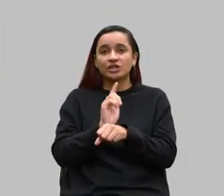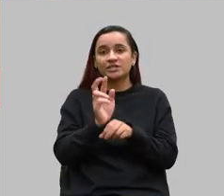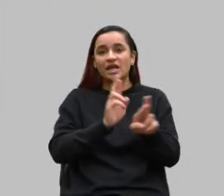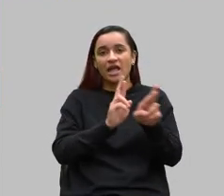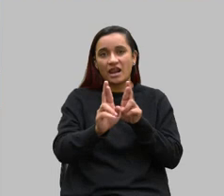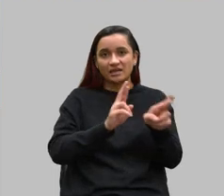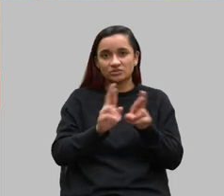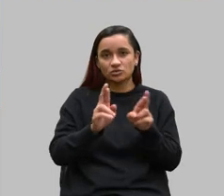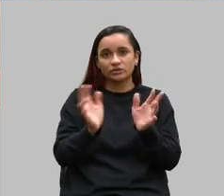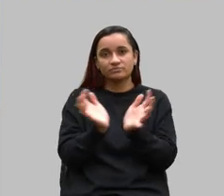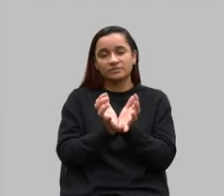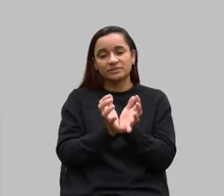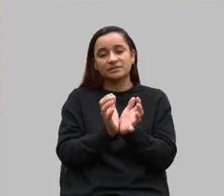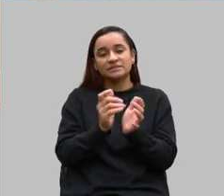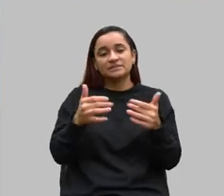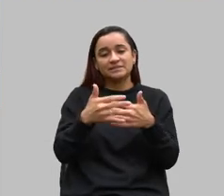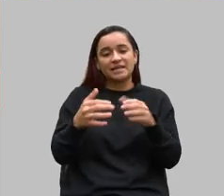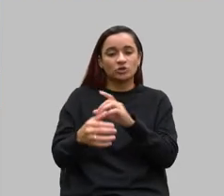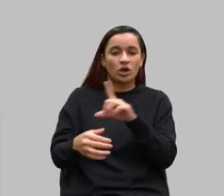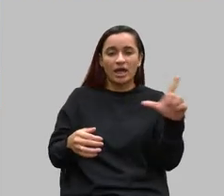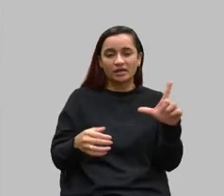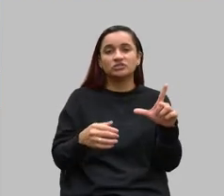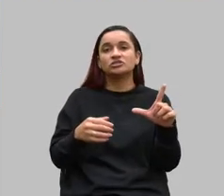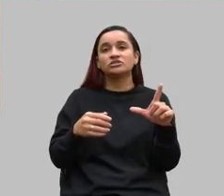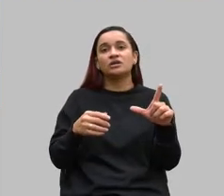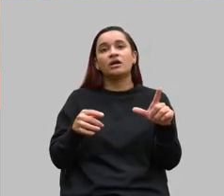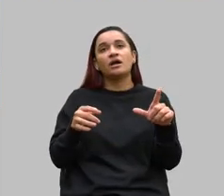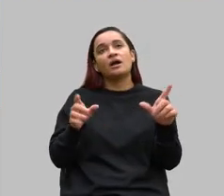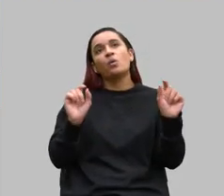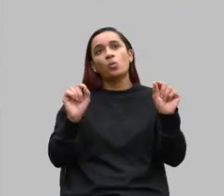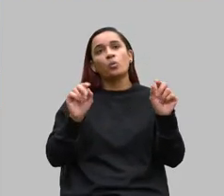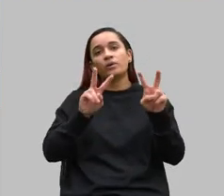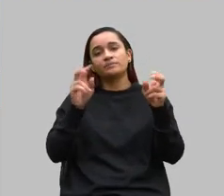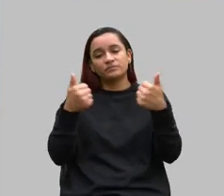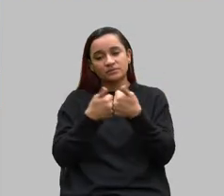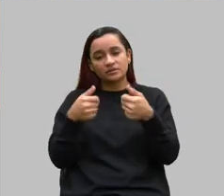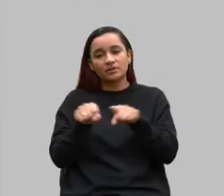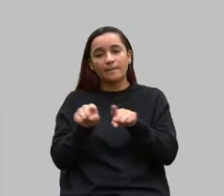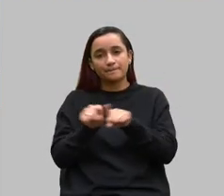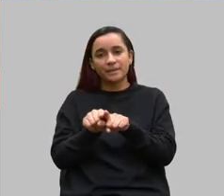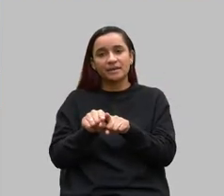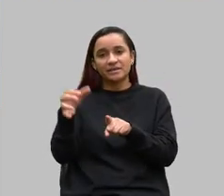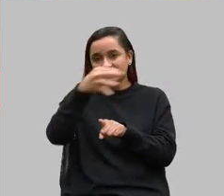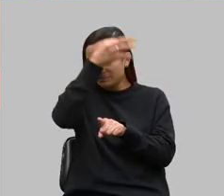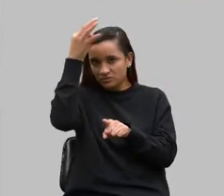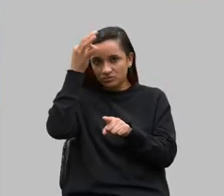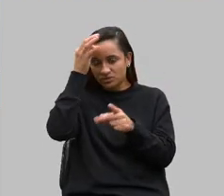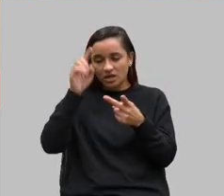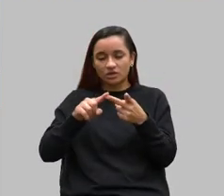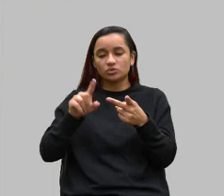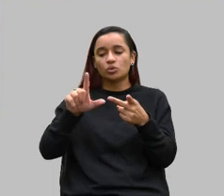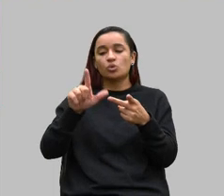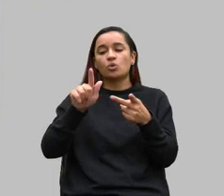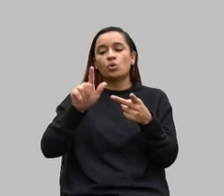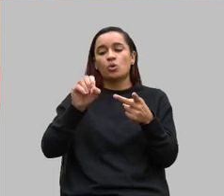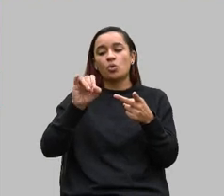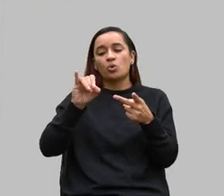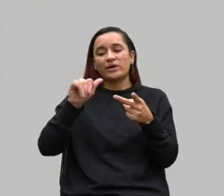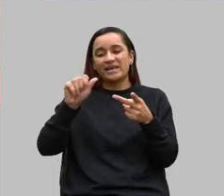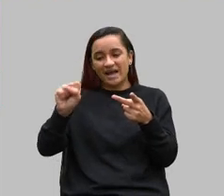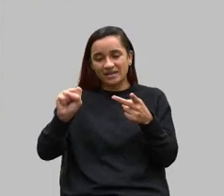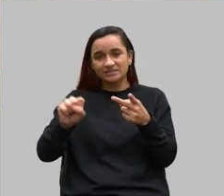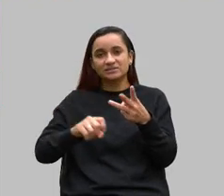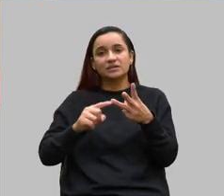centroeste englobando além do Espírito Santo e Goiás principalmente o estado de Minas Gerais e o deputado João